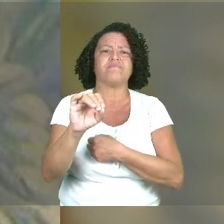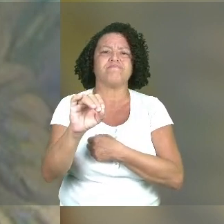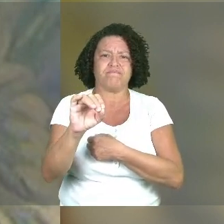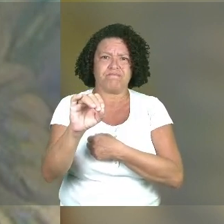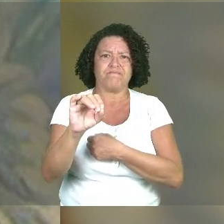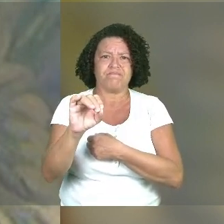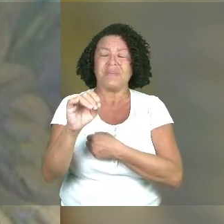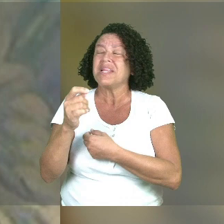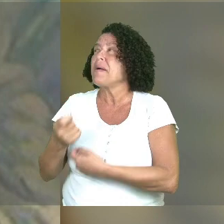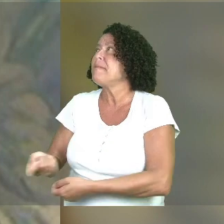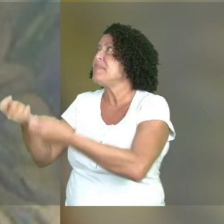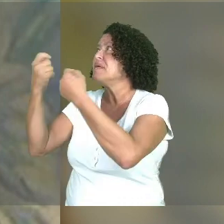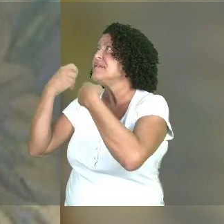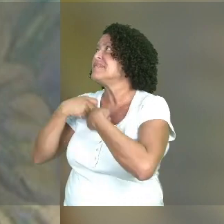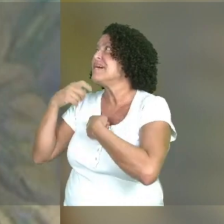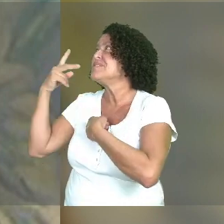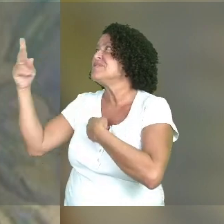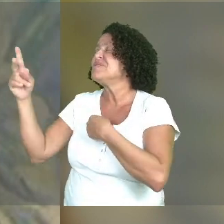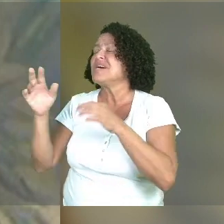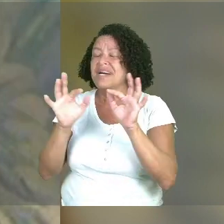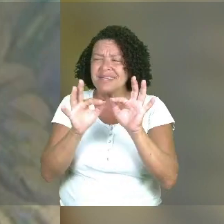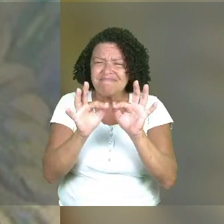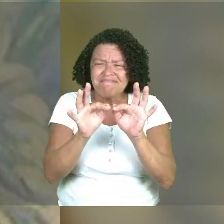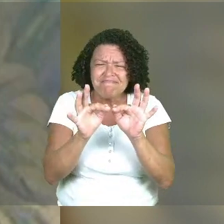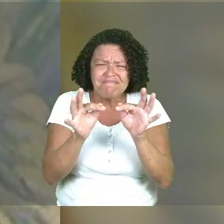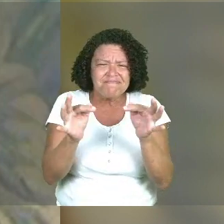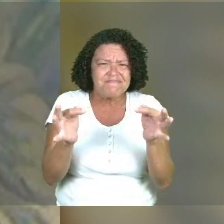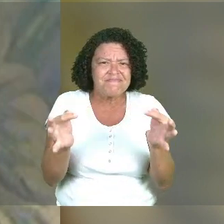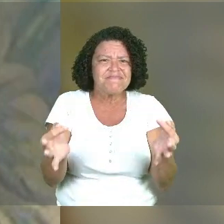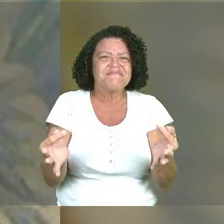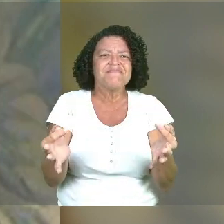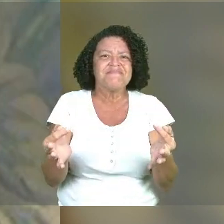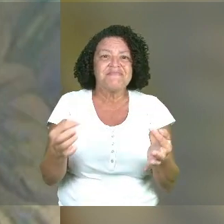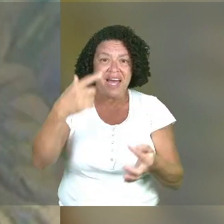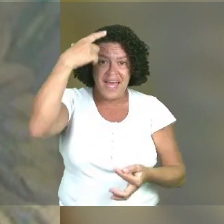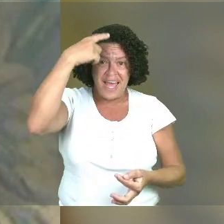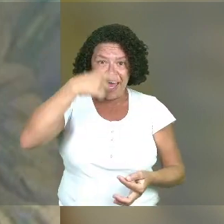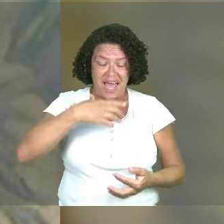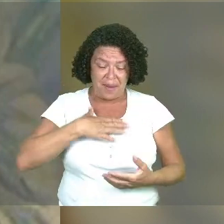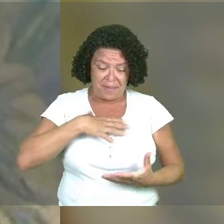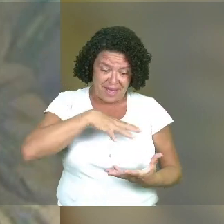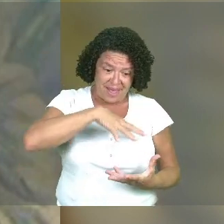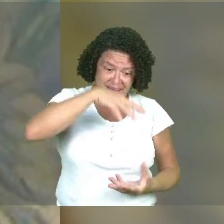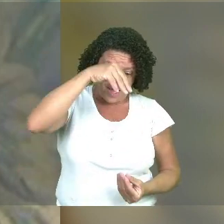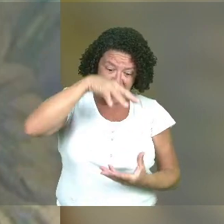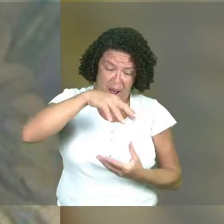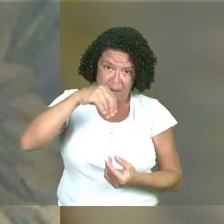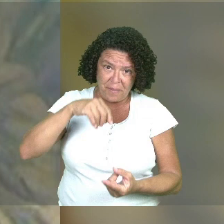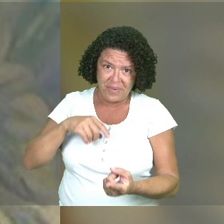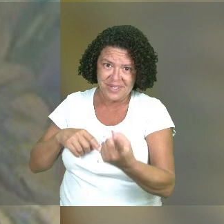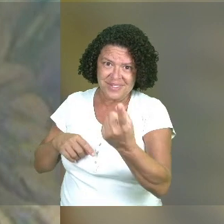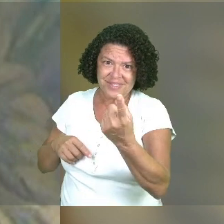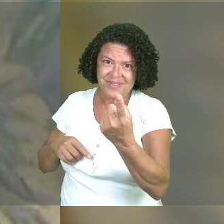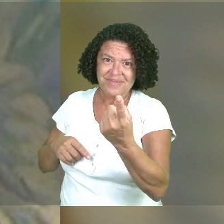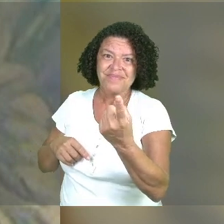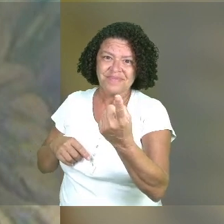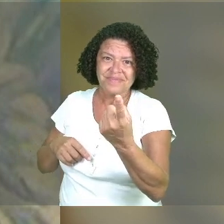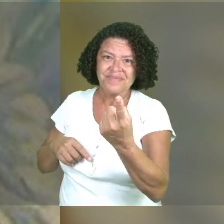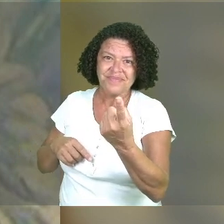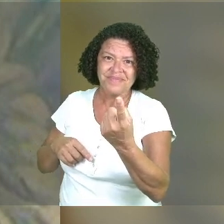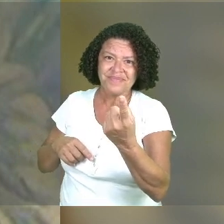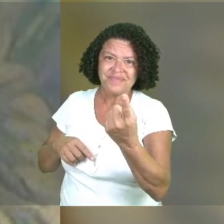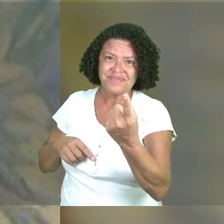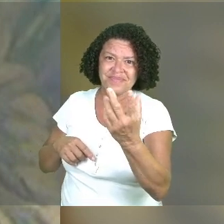Dai-nos a simplicidade que fará de nossas almas o